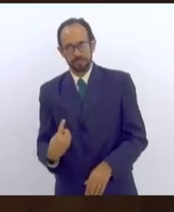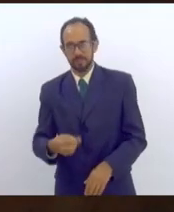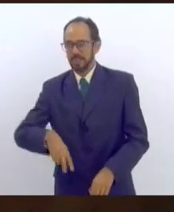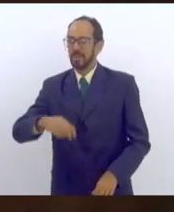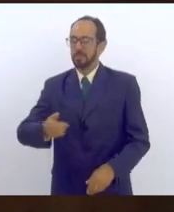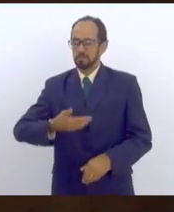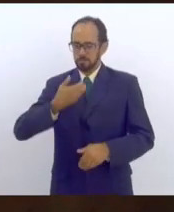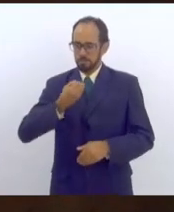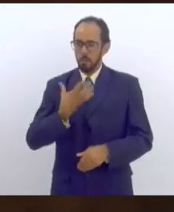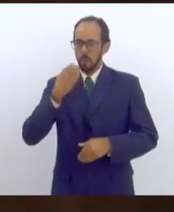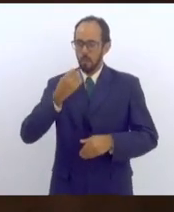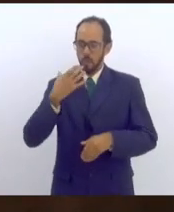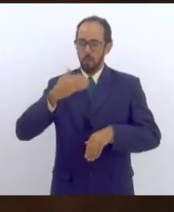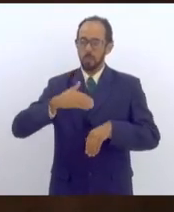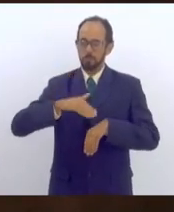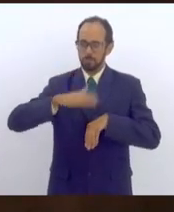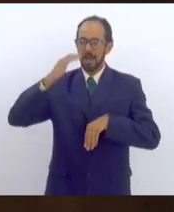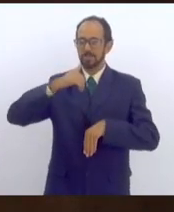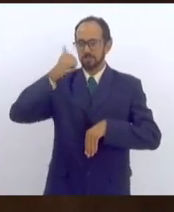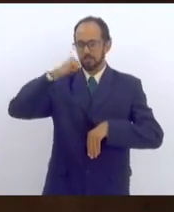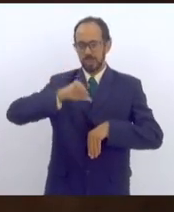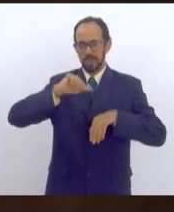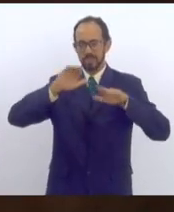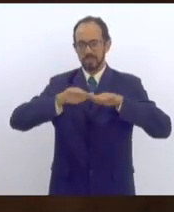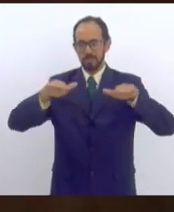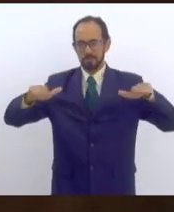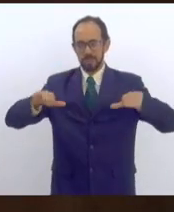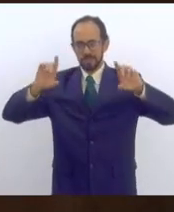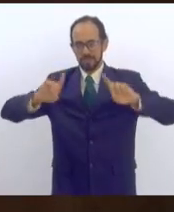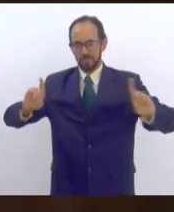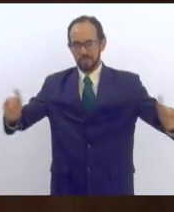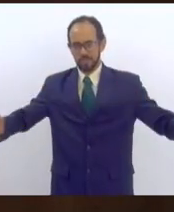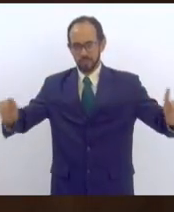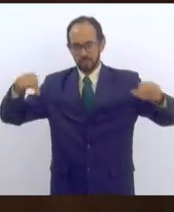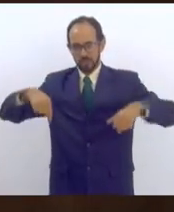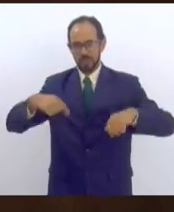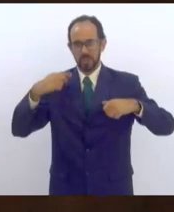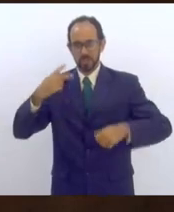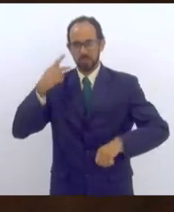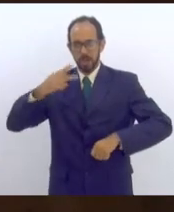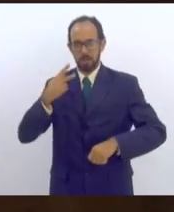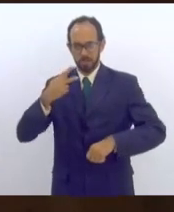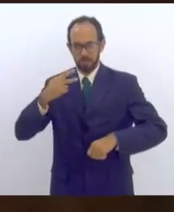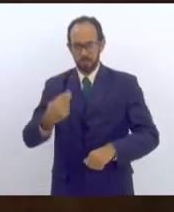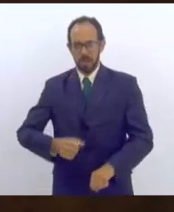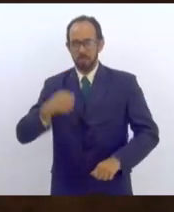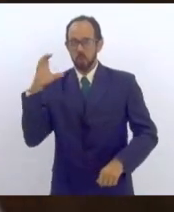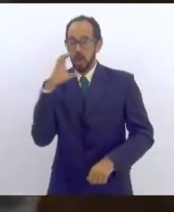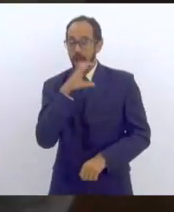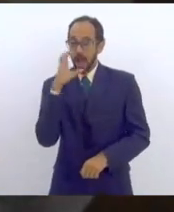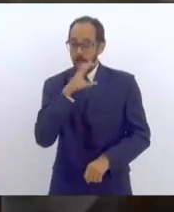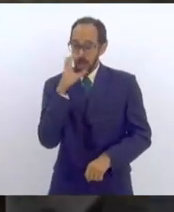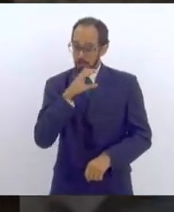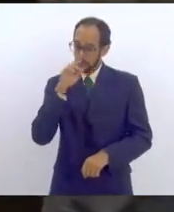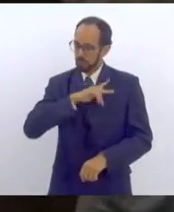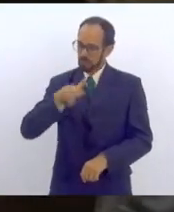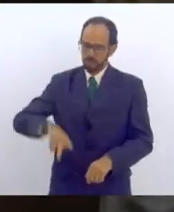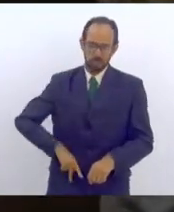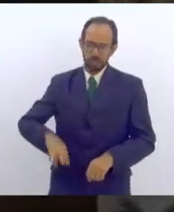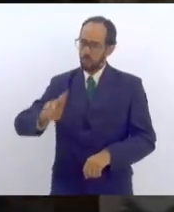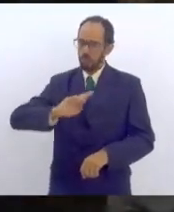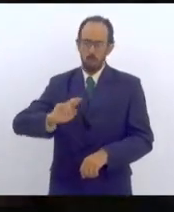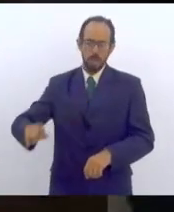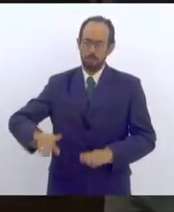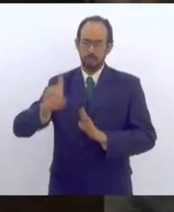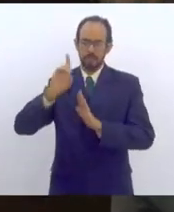mulheres ocupando o espaço também da mesa diretora, além daqui do parlamento. Bom, presidente, é muito rápido, não é uma declaração de voto, na